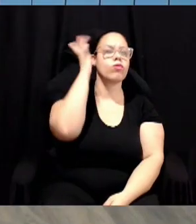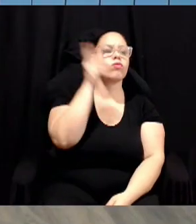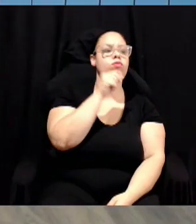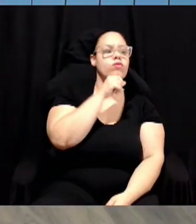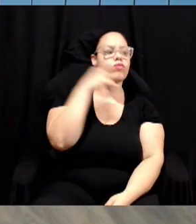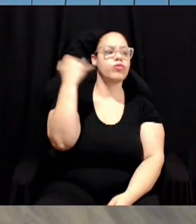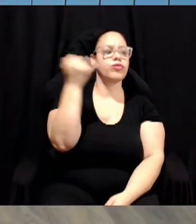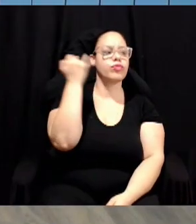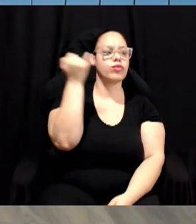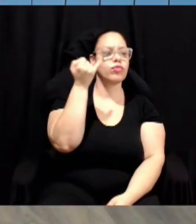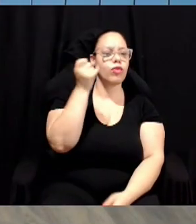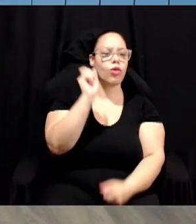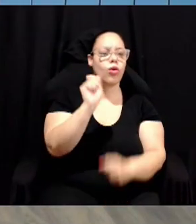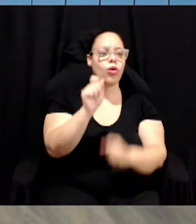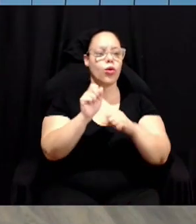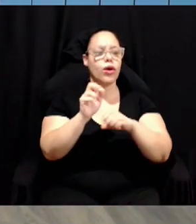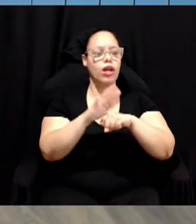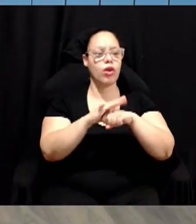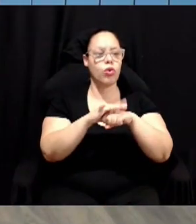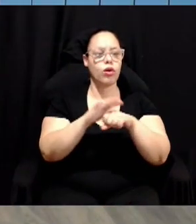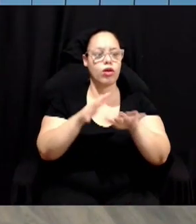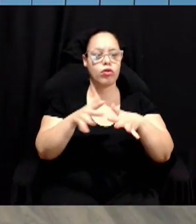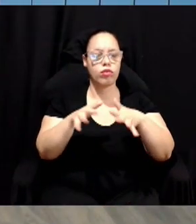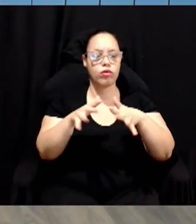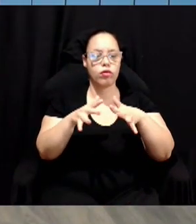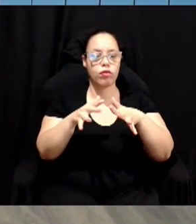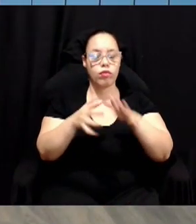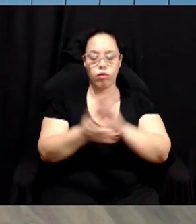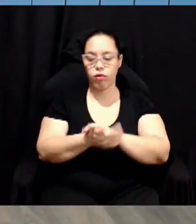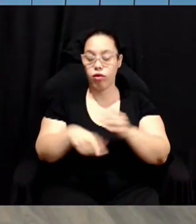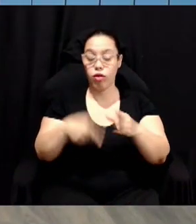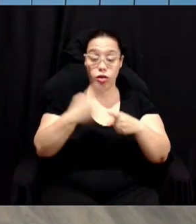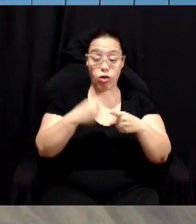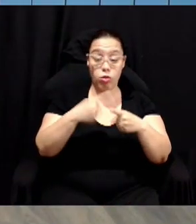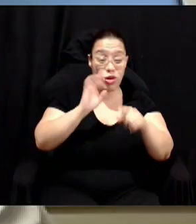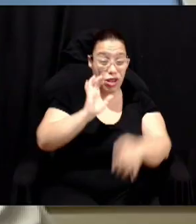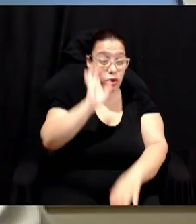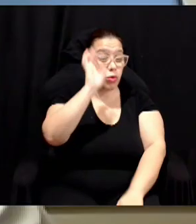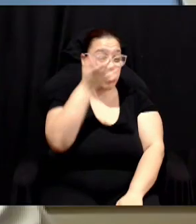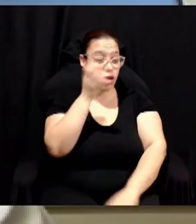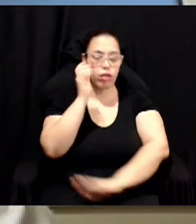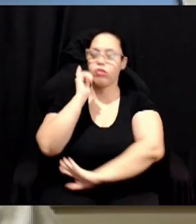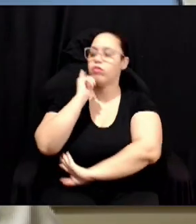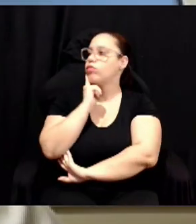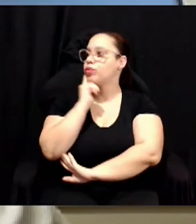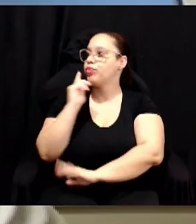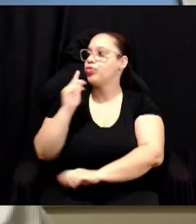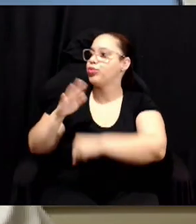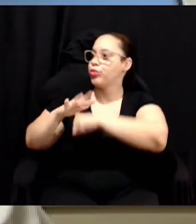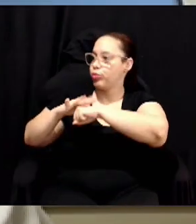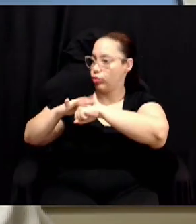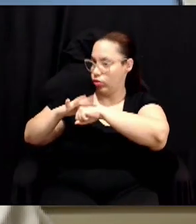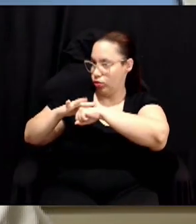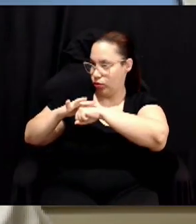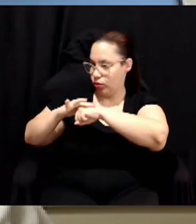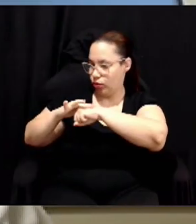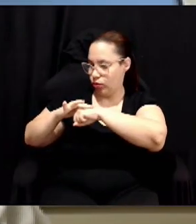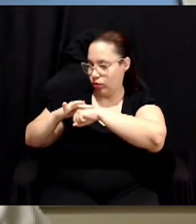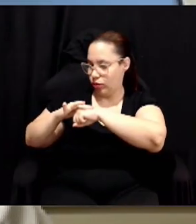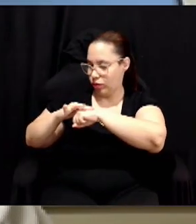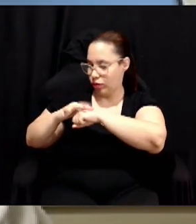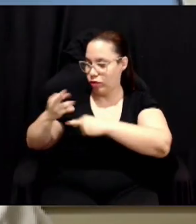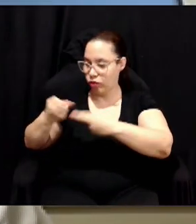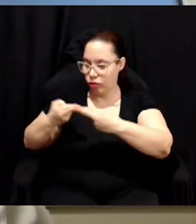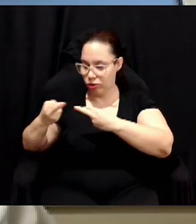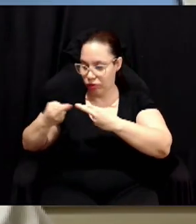O que é a doença de Parkinson e por que ela ocorre? Ela é uma doença relacionada